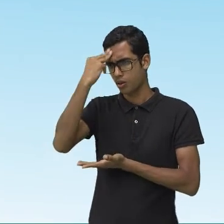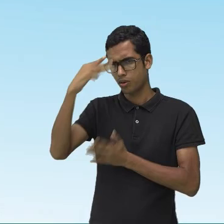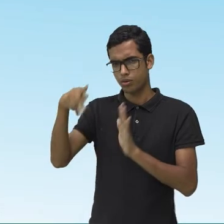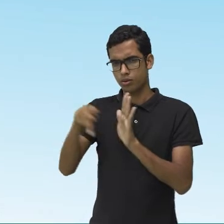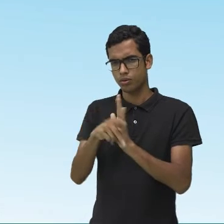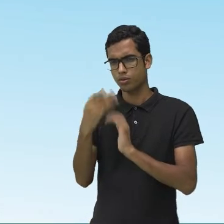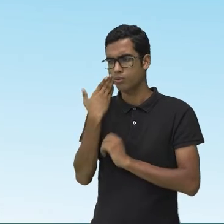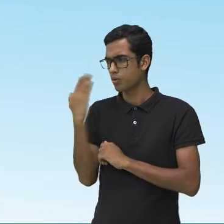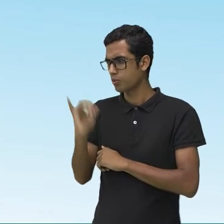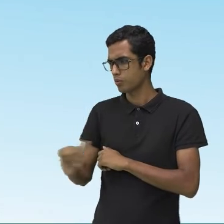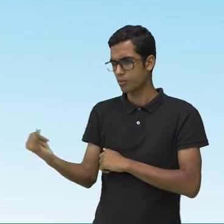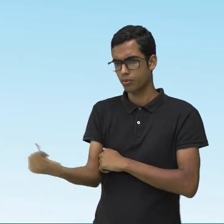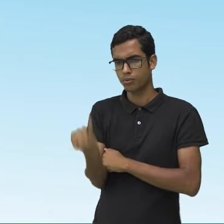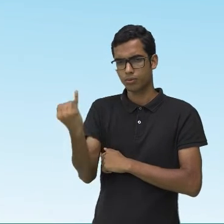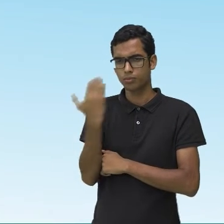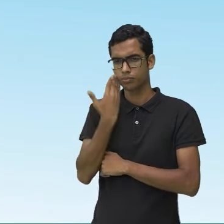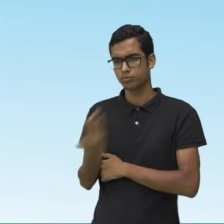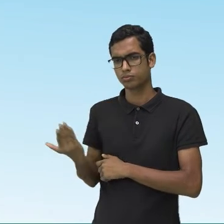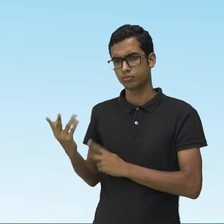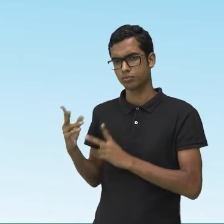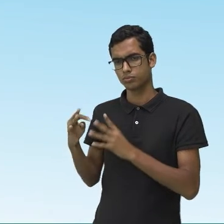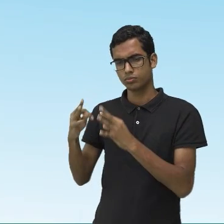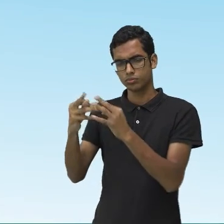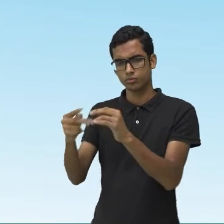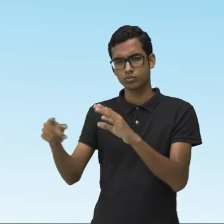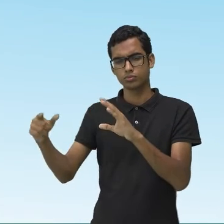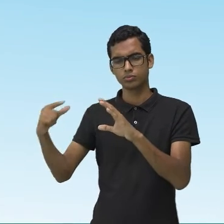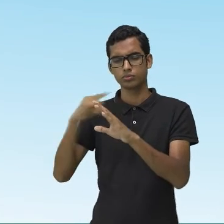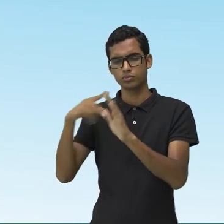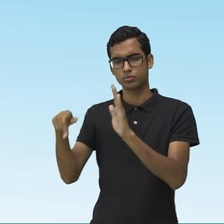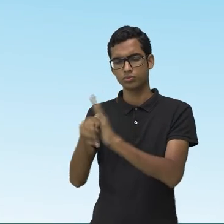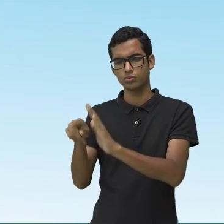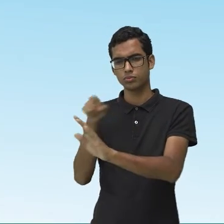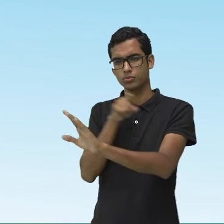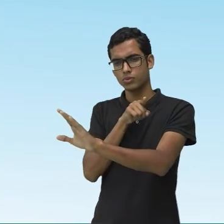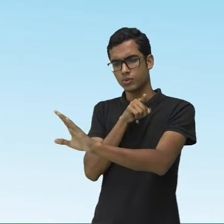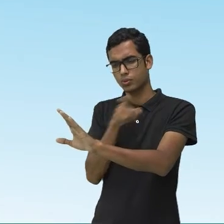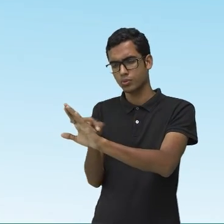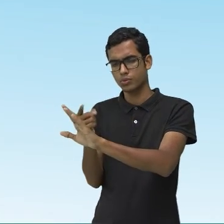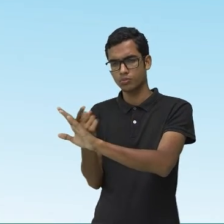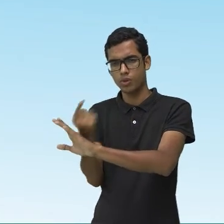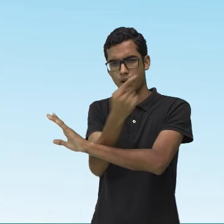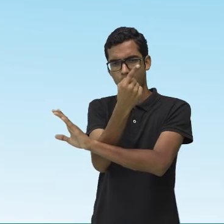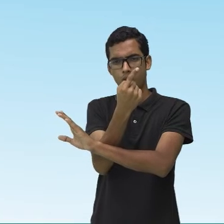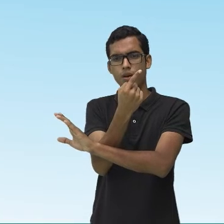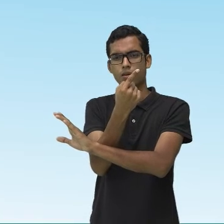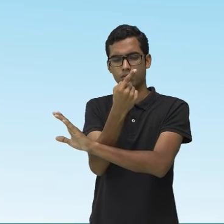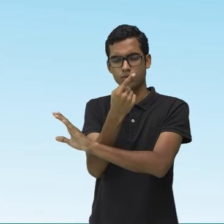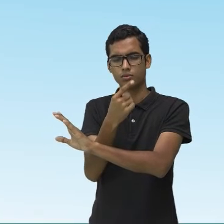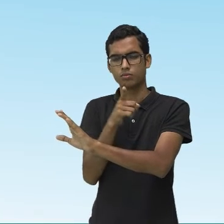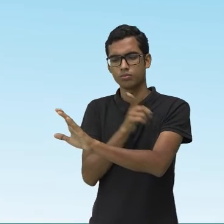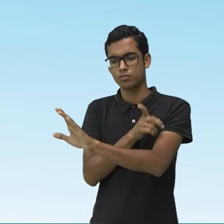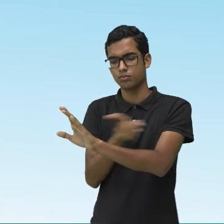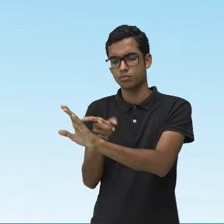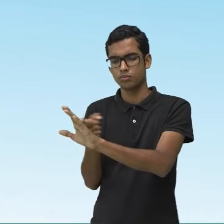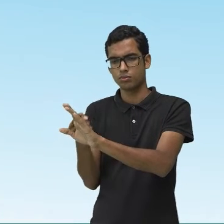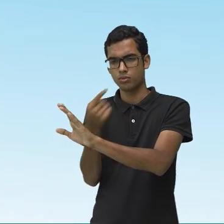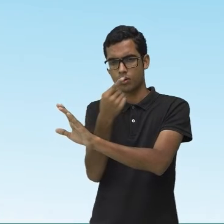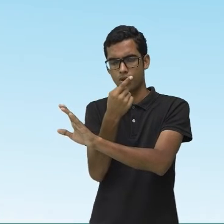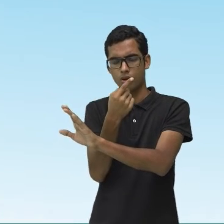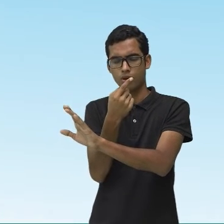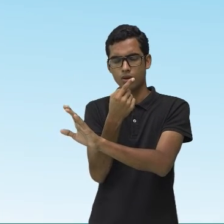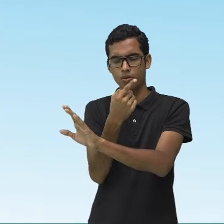propriedade importante. Todo raio que incide paralelo ao eixo principal,